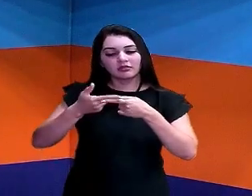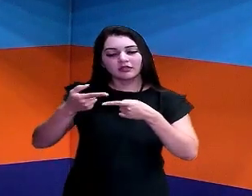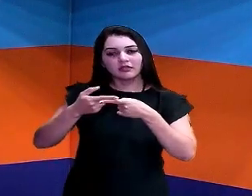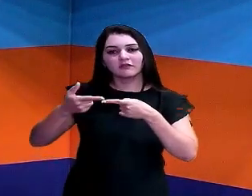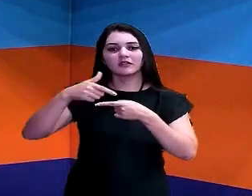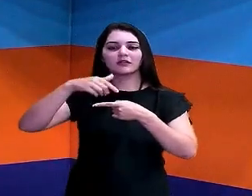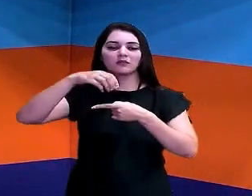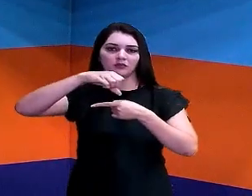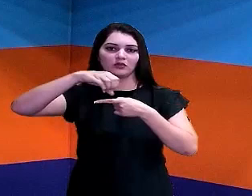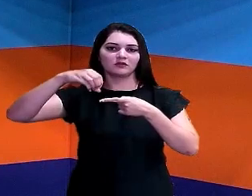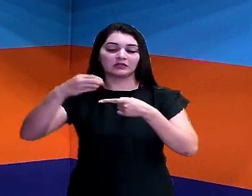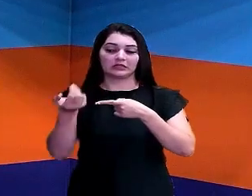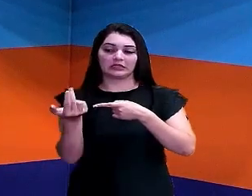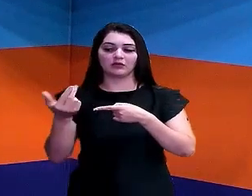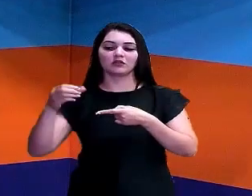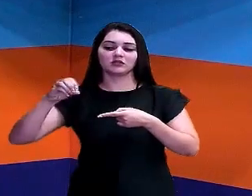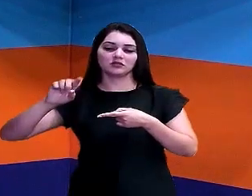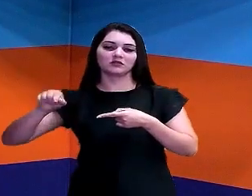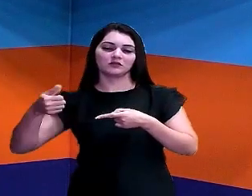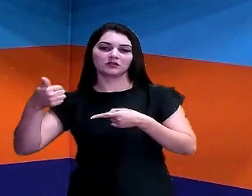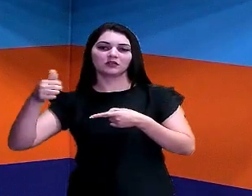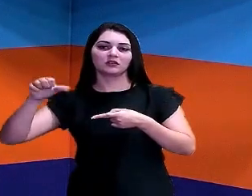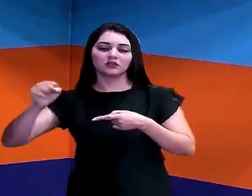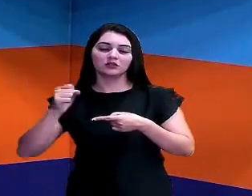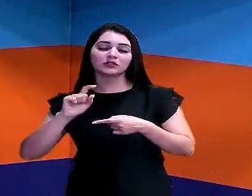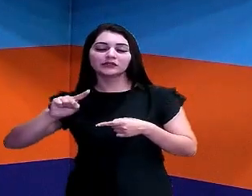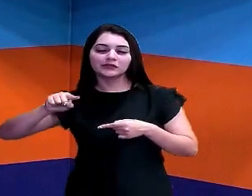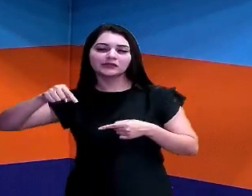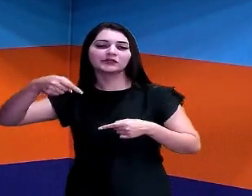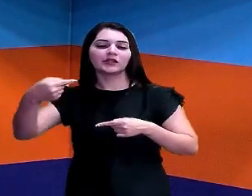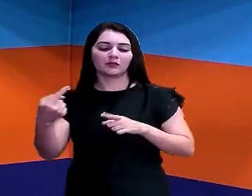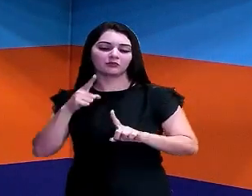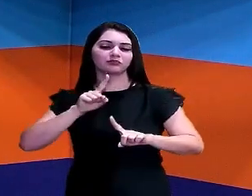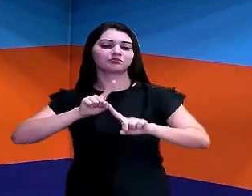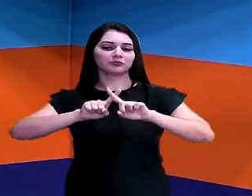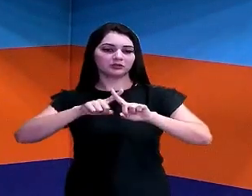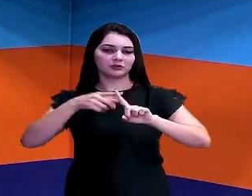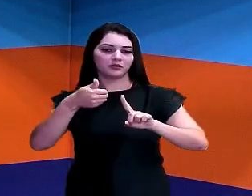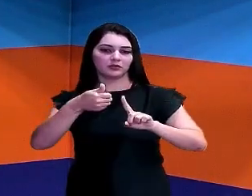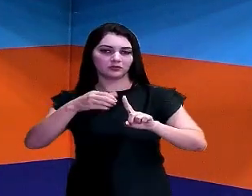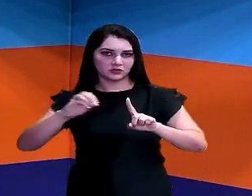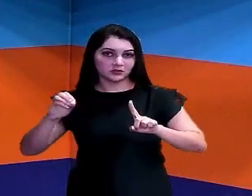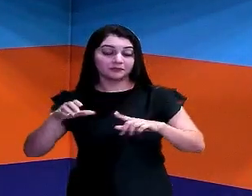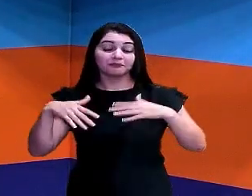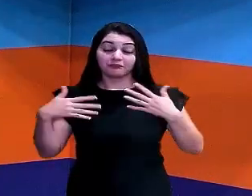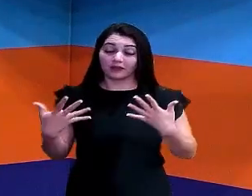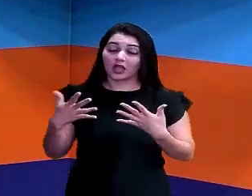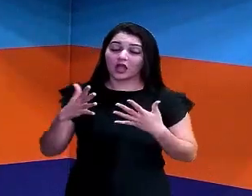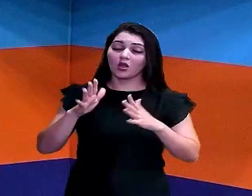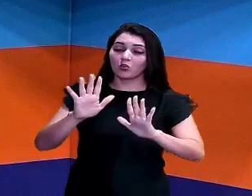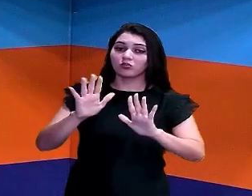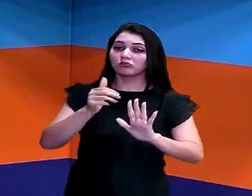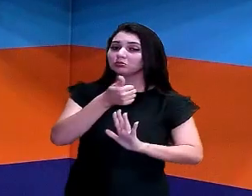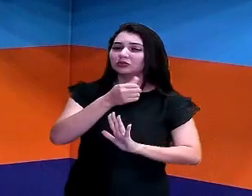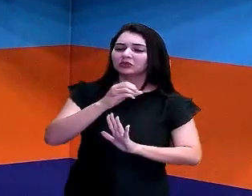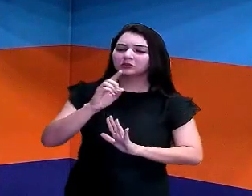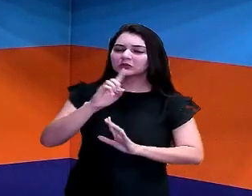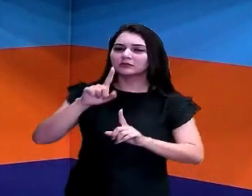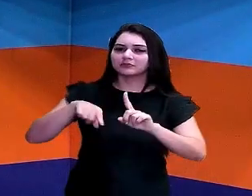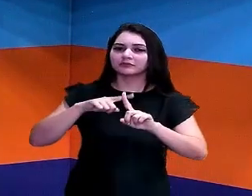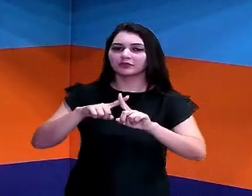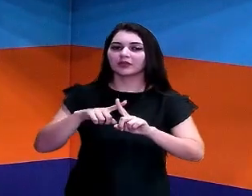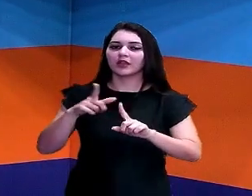dar 0,18. E depois, multiplico por 100. Em vez de eu multiplicar por 100, eu fiz o seguinte aqui, ó,